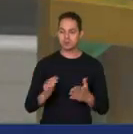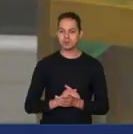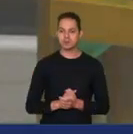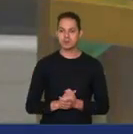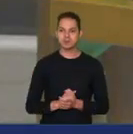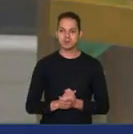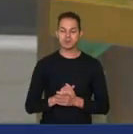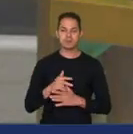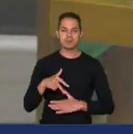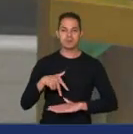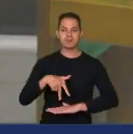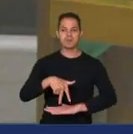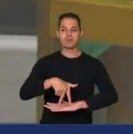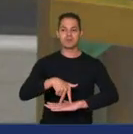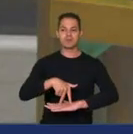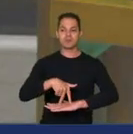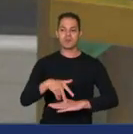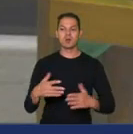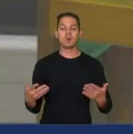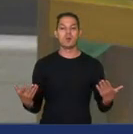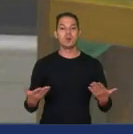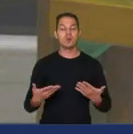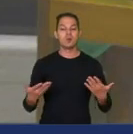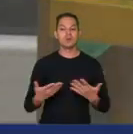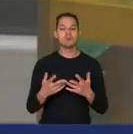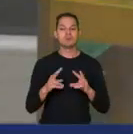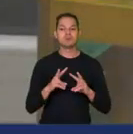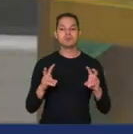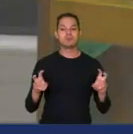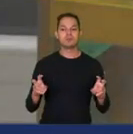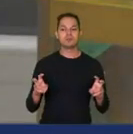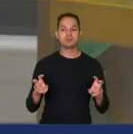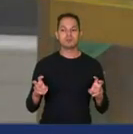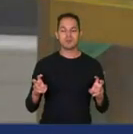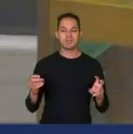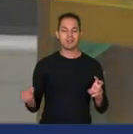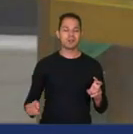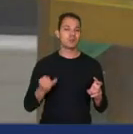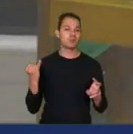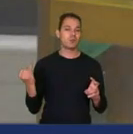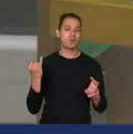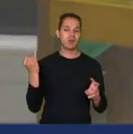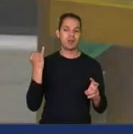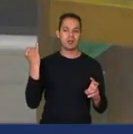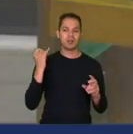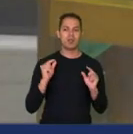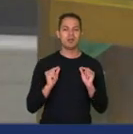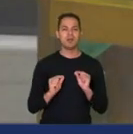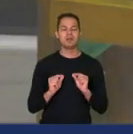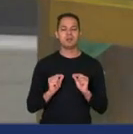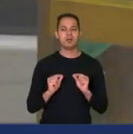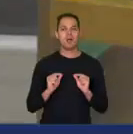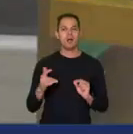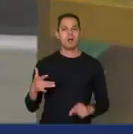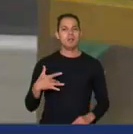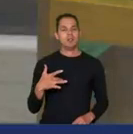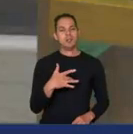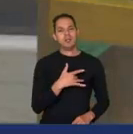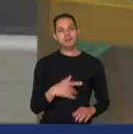uso da tribuna hoje para tratar de um assunto de extrema relevância que envolve a saúde